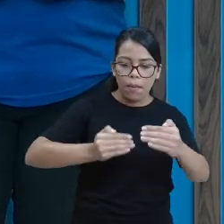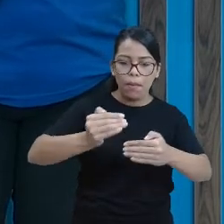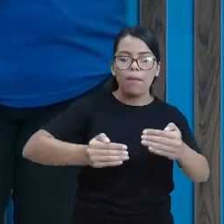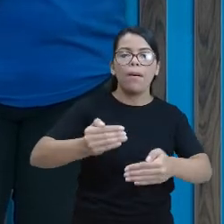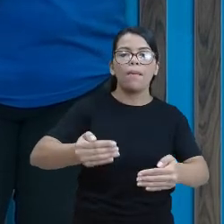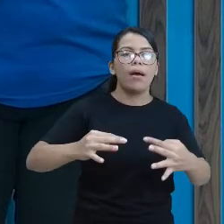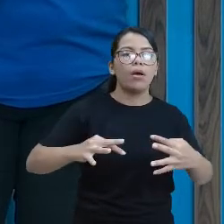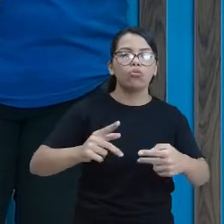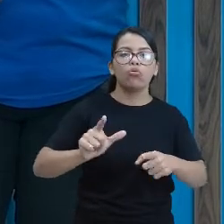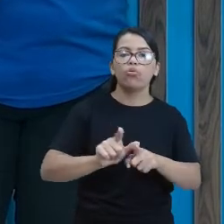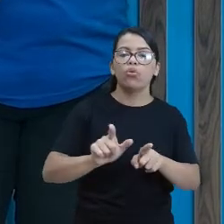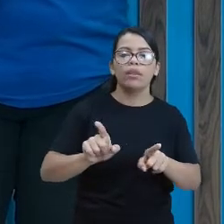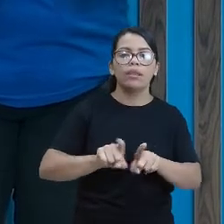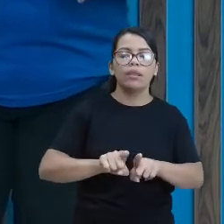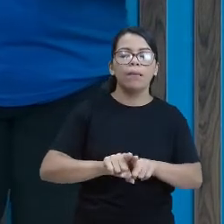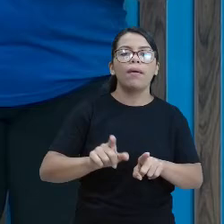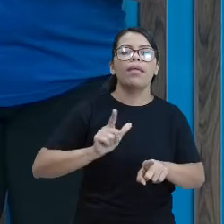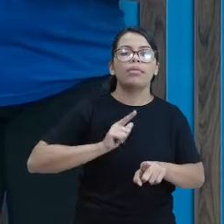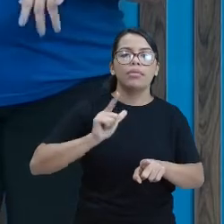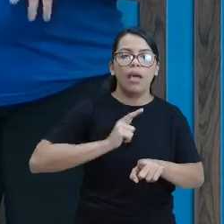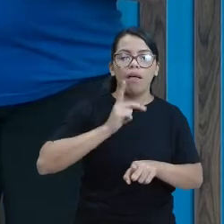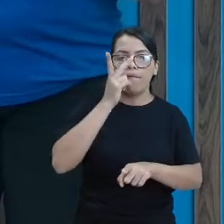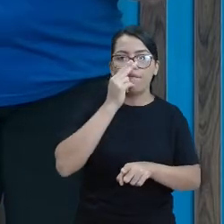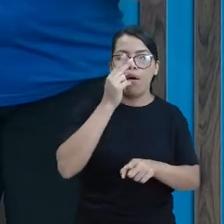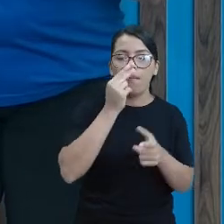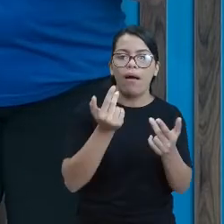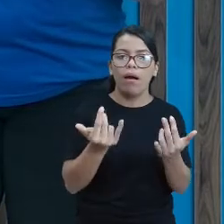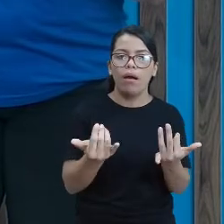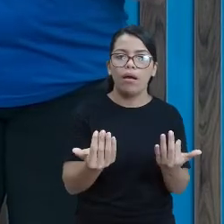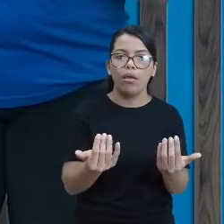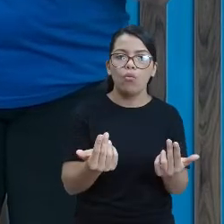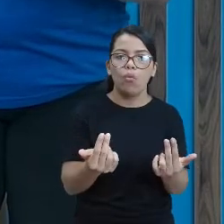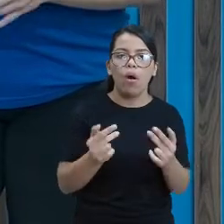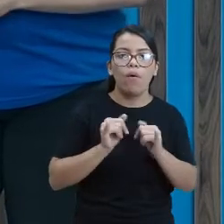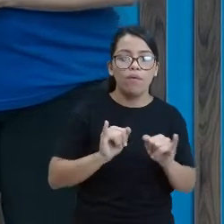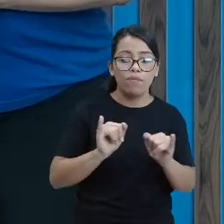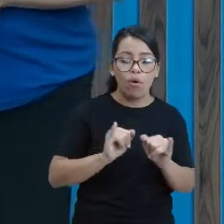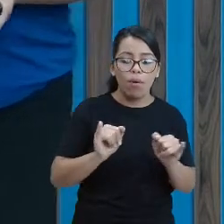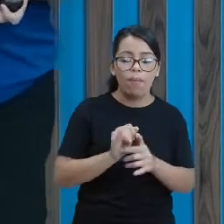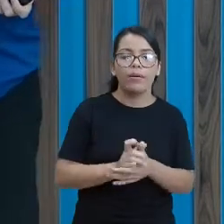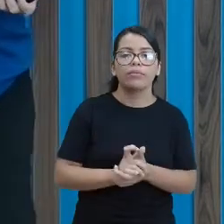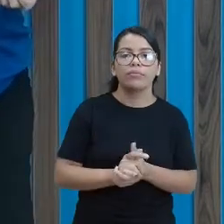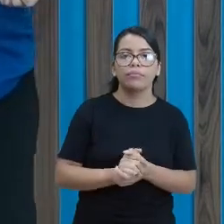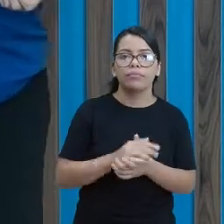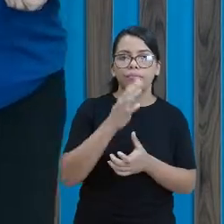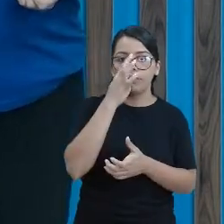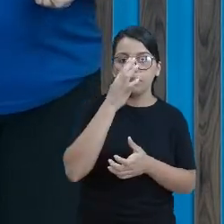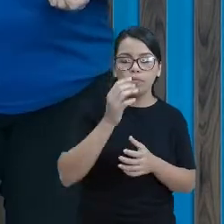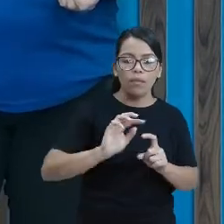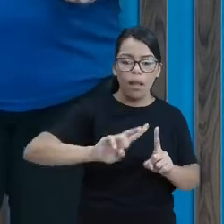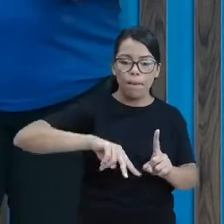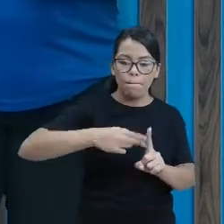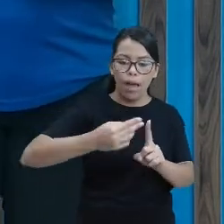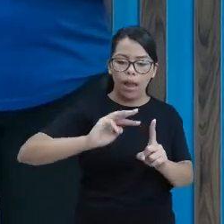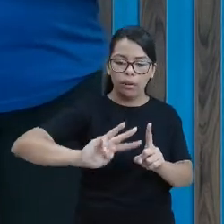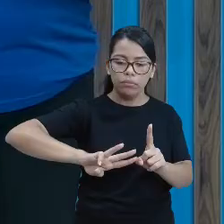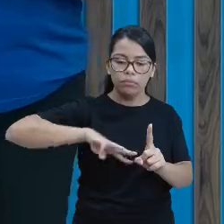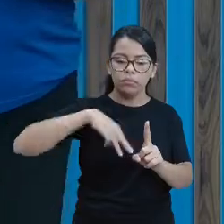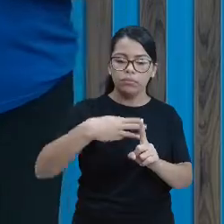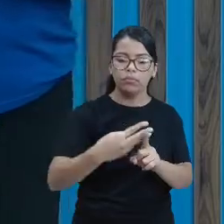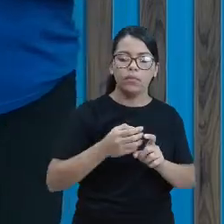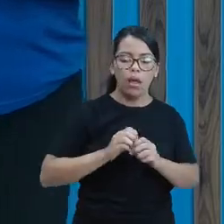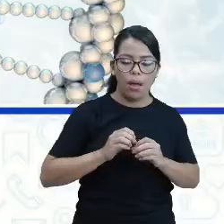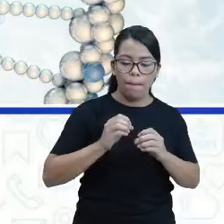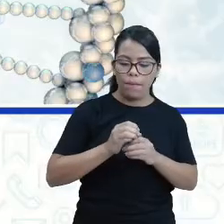Joia? Relembrado isso aí? Então, vamos continuar. Então, nessa replicação do DNA, essa duplicação ou replicação, ela